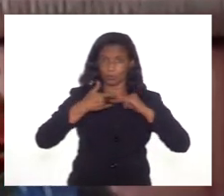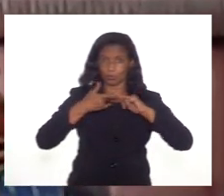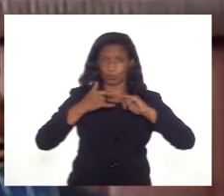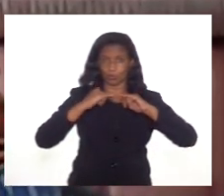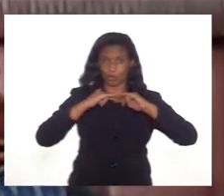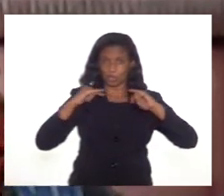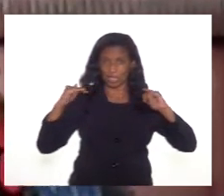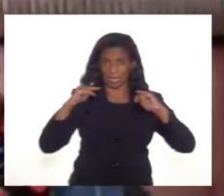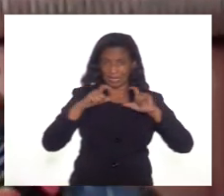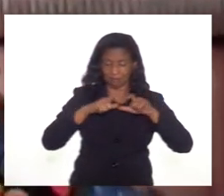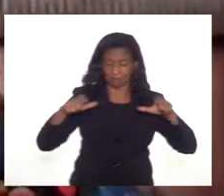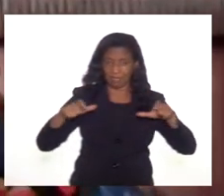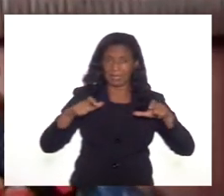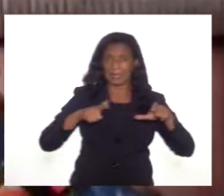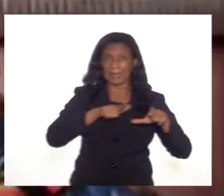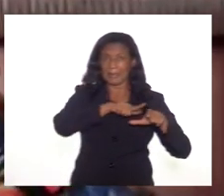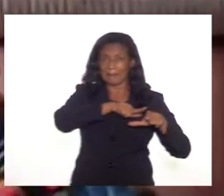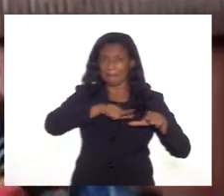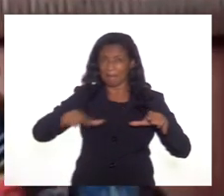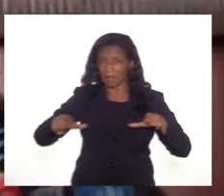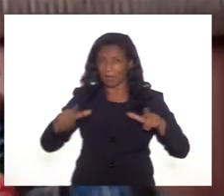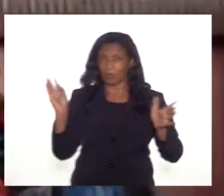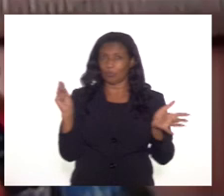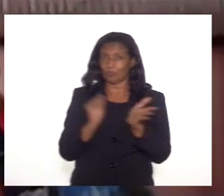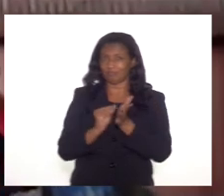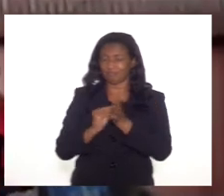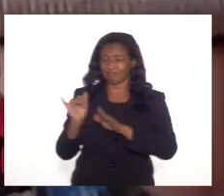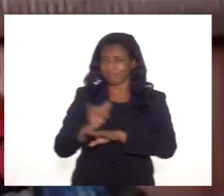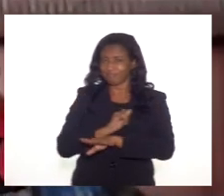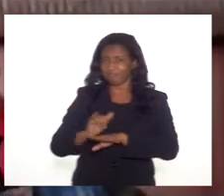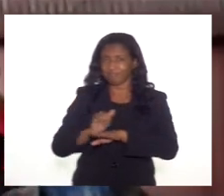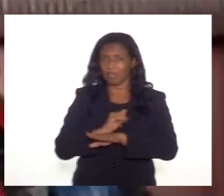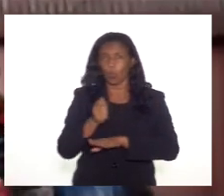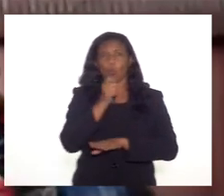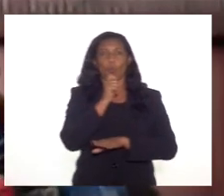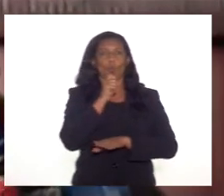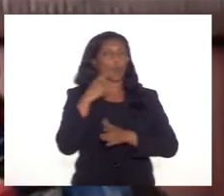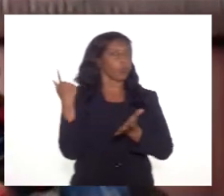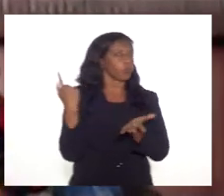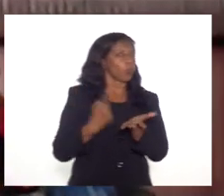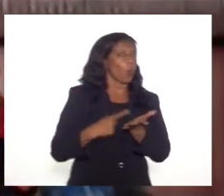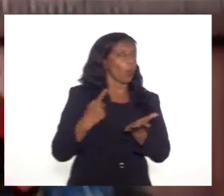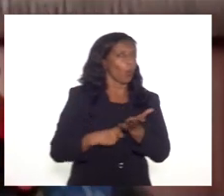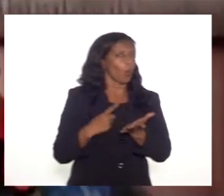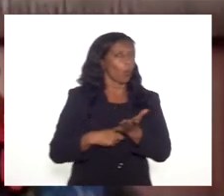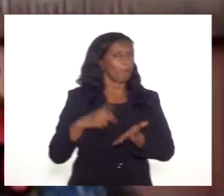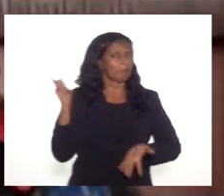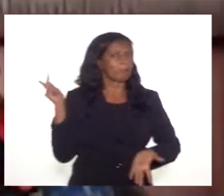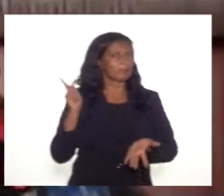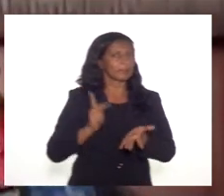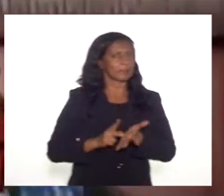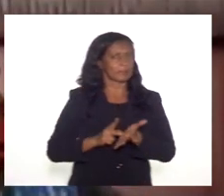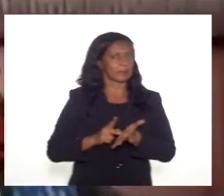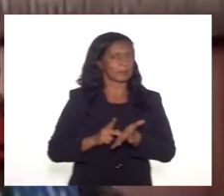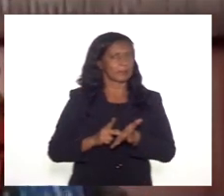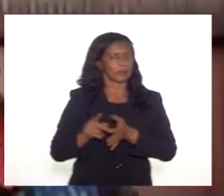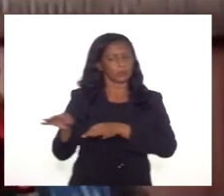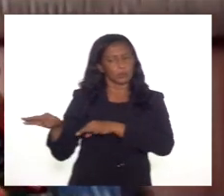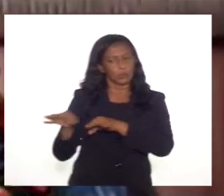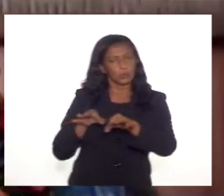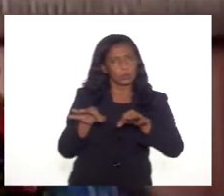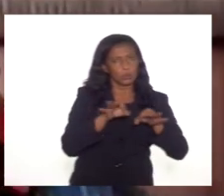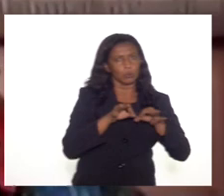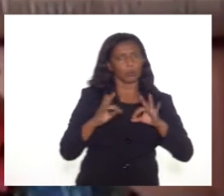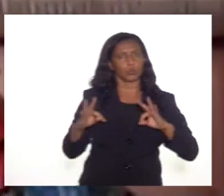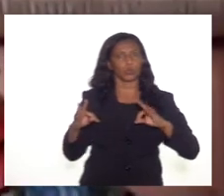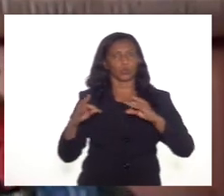visão estratégica, sem um compromisso concreto de um plano de contingenciamento de